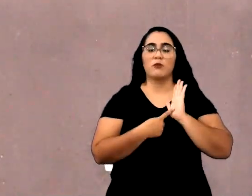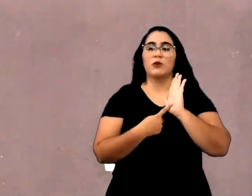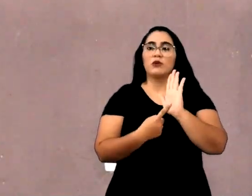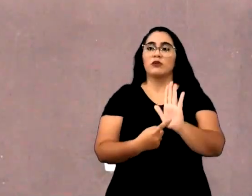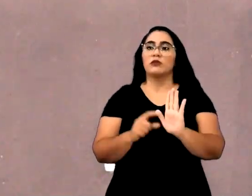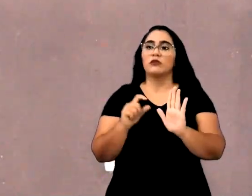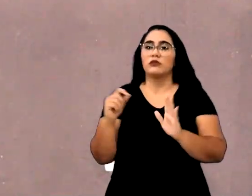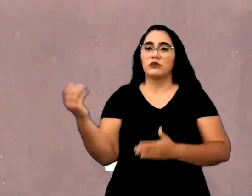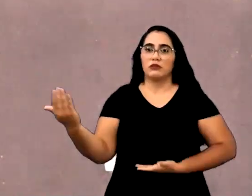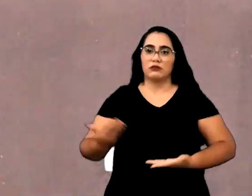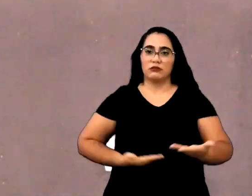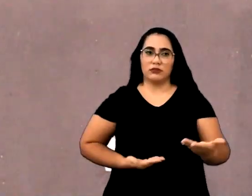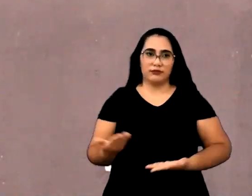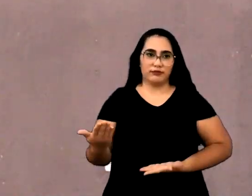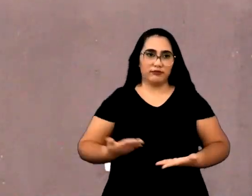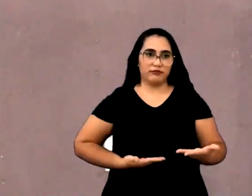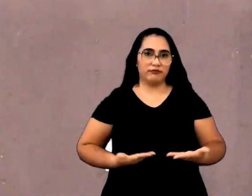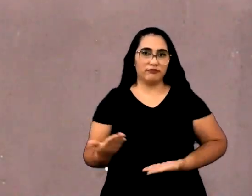mostrar-se forma de servo,